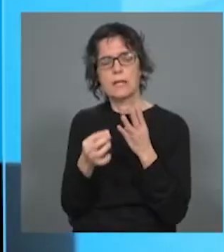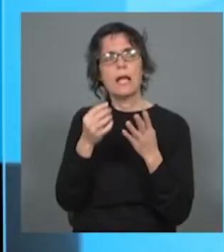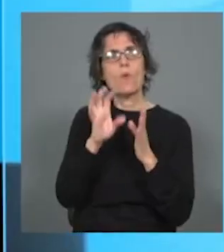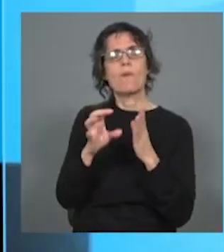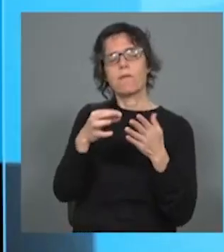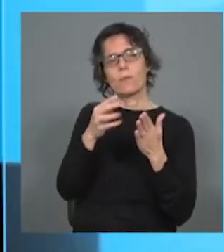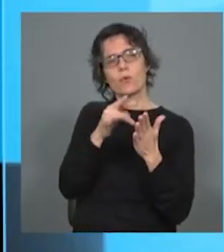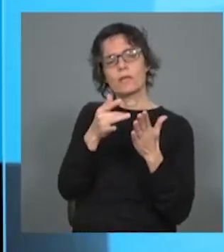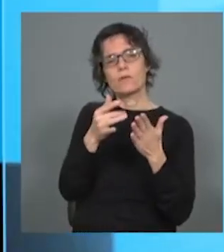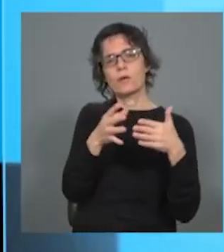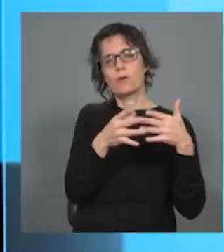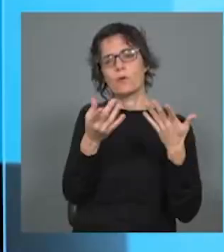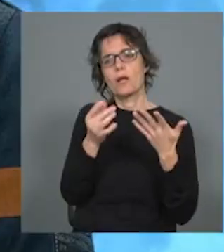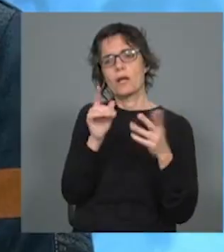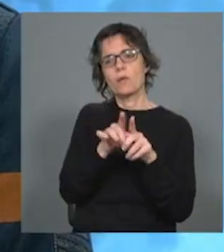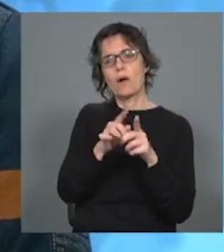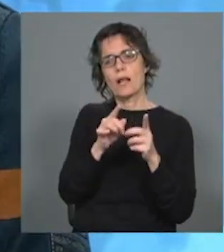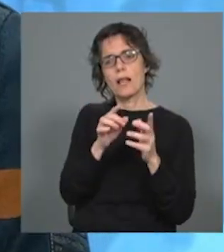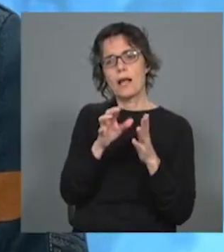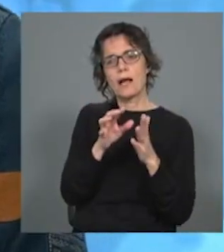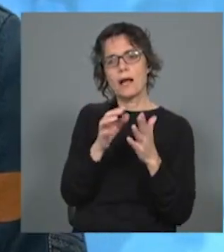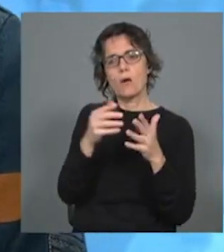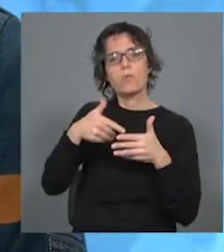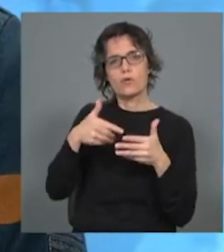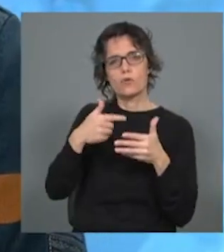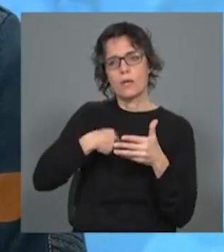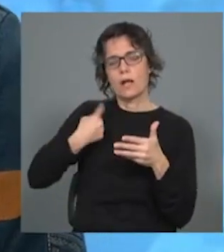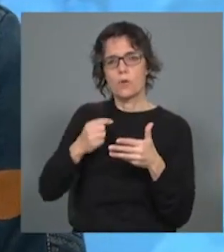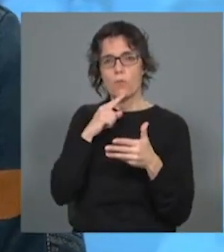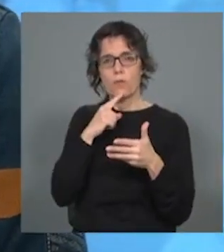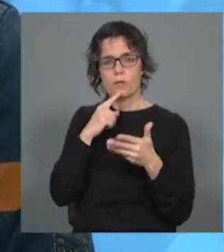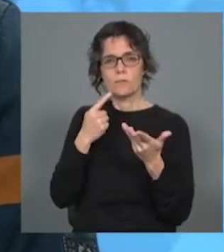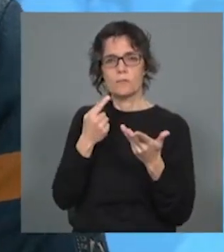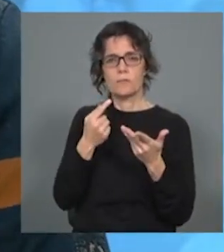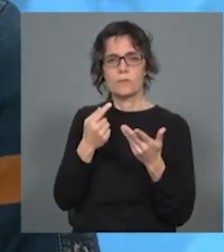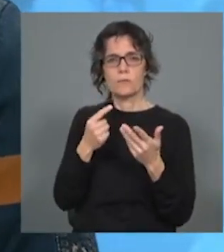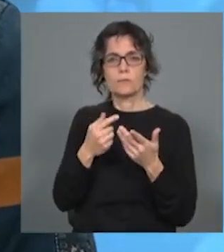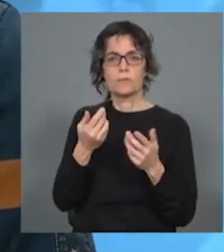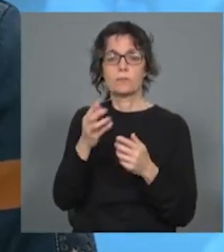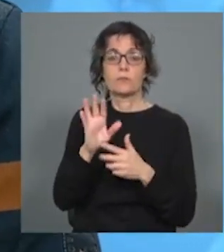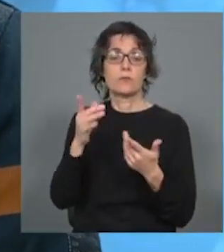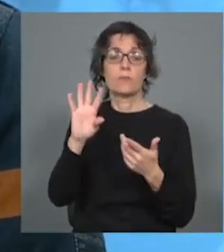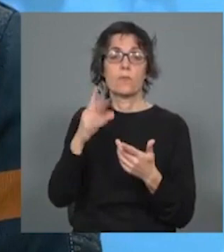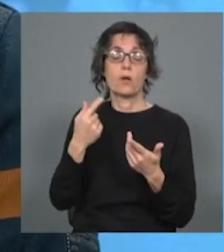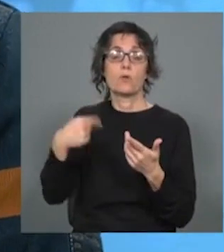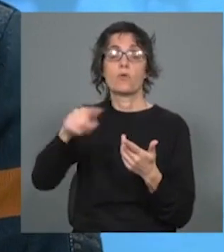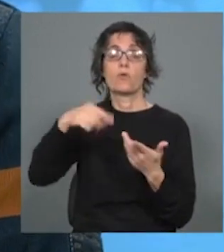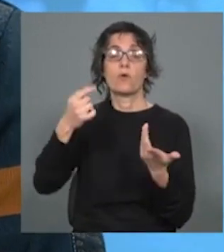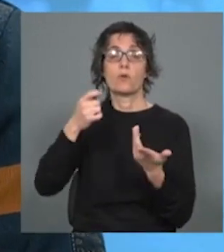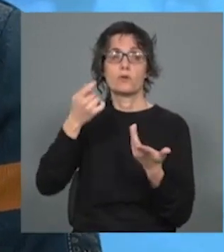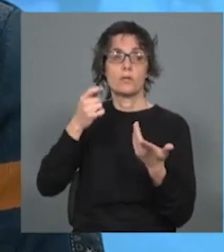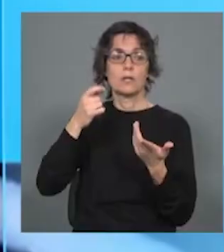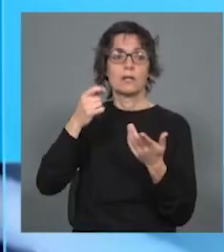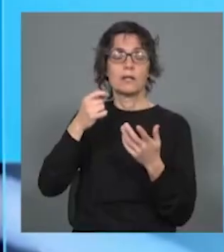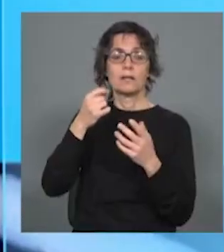faz também quando mostra o património e os monumentos de um determinado sítio. E é isso que eu procuro,